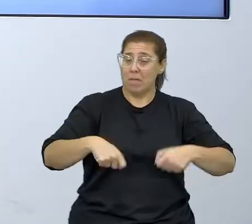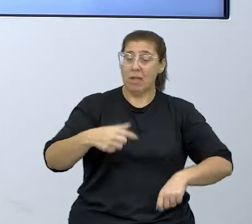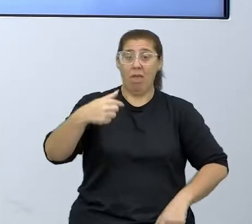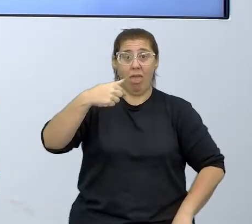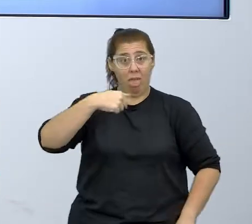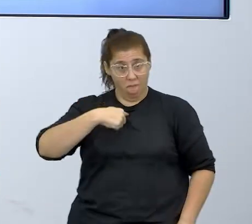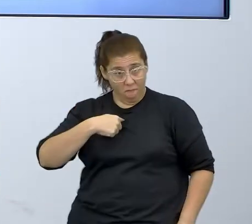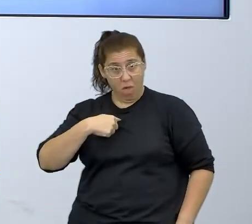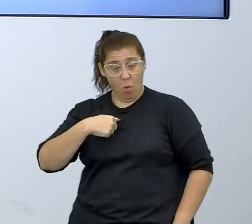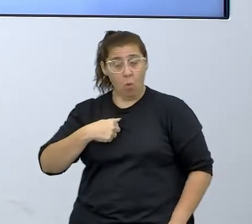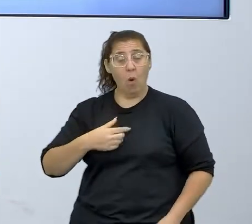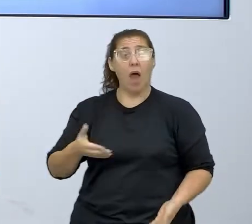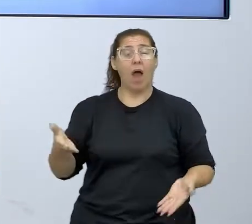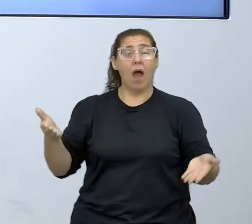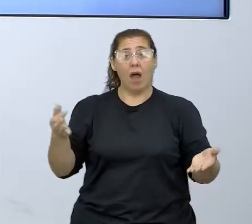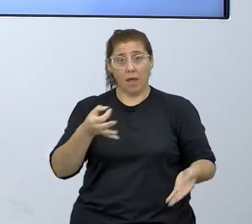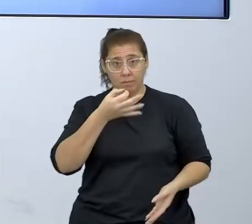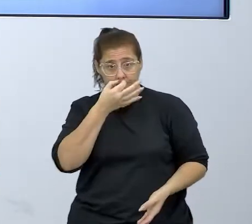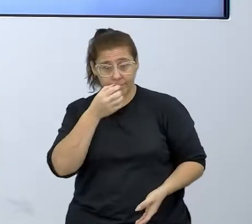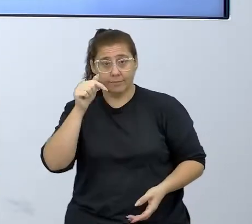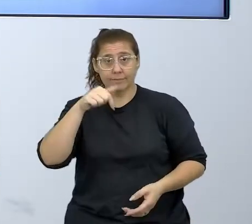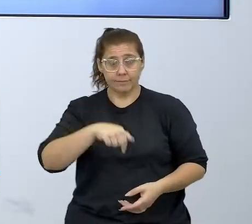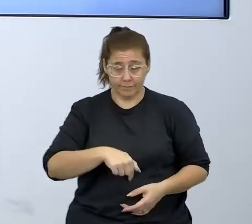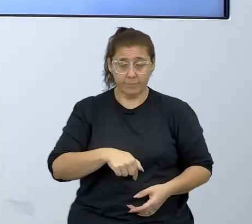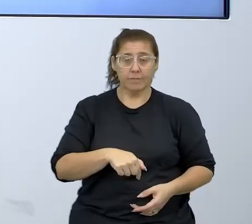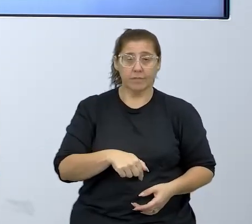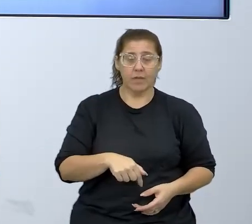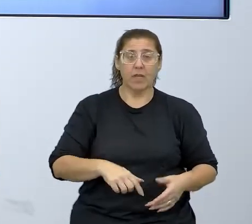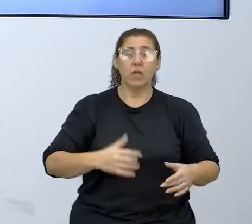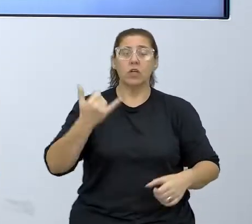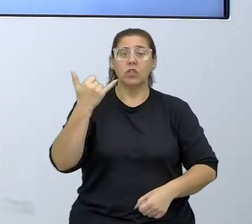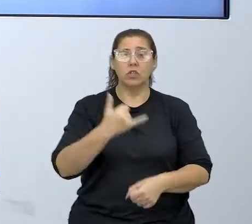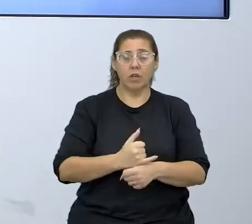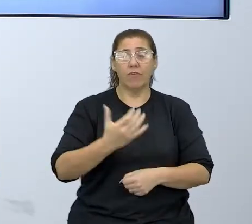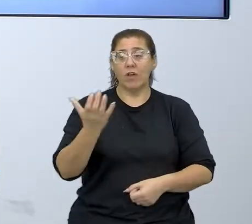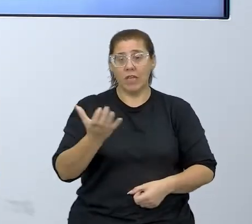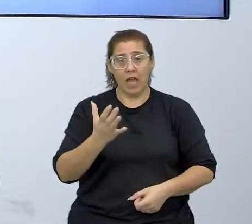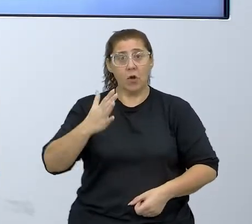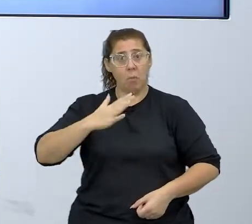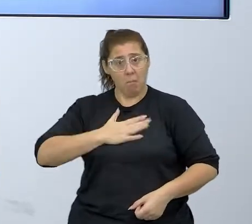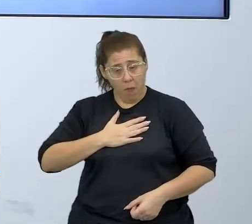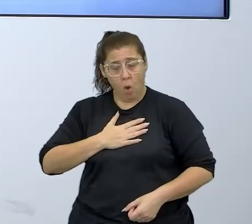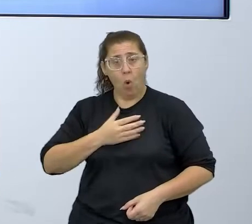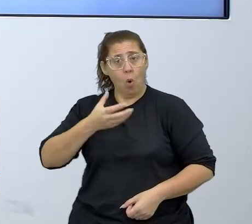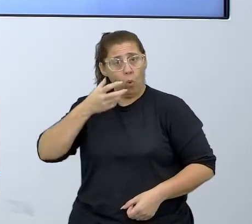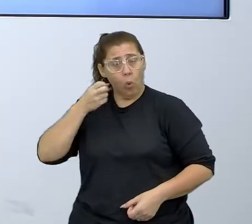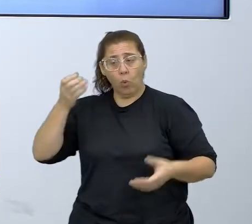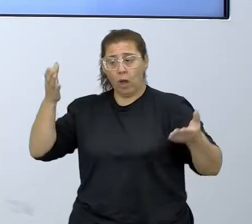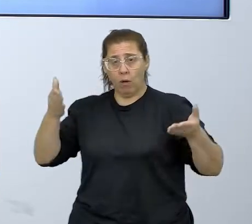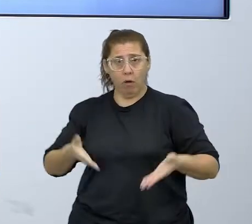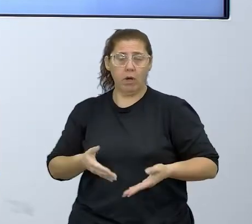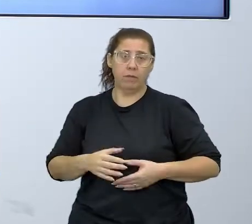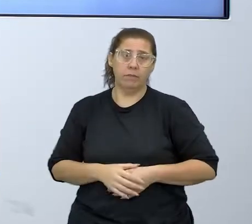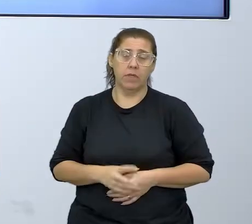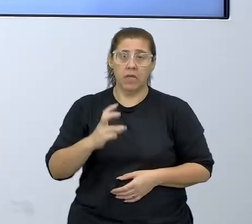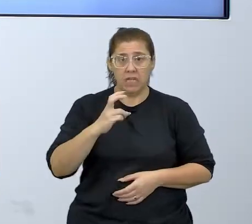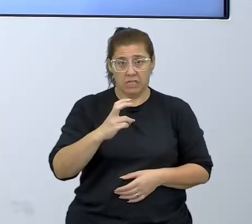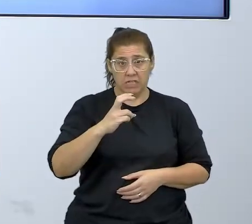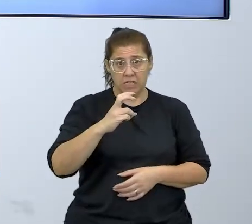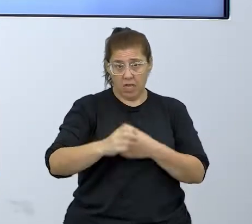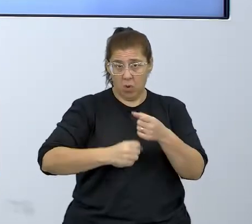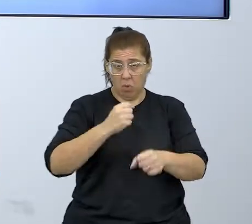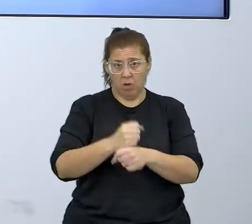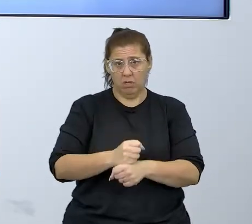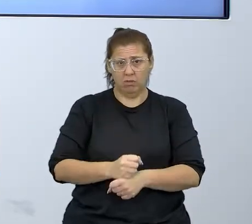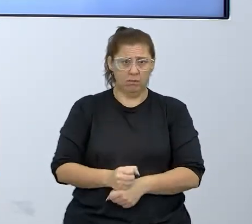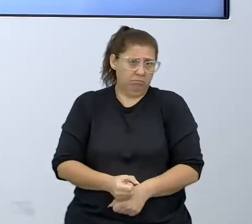eu, Fabiana, enquanto dona dessa empresa, quero o meu lucro. Daqui 5 anos, não me interessa,